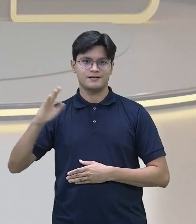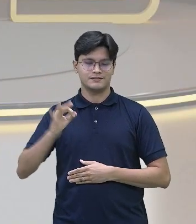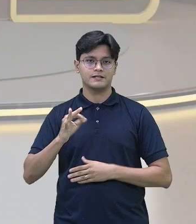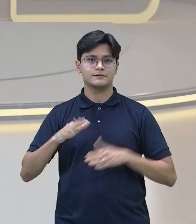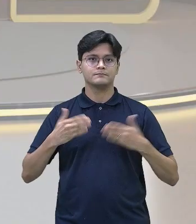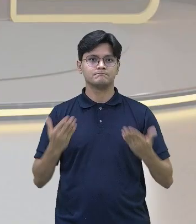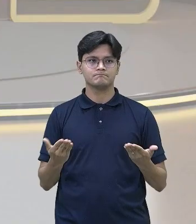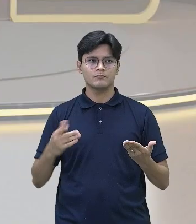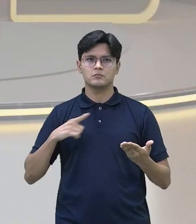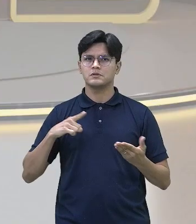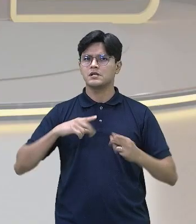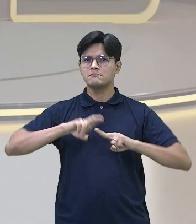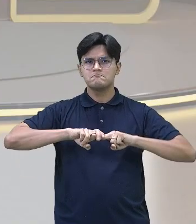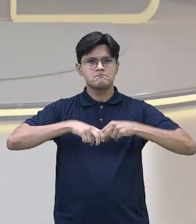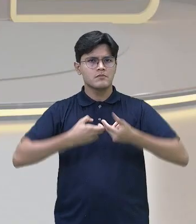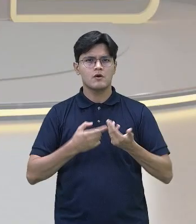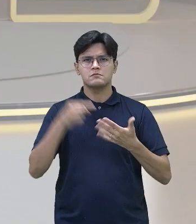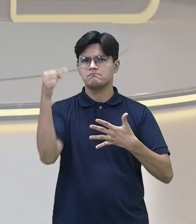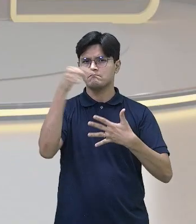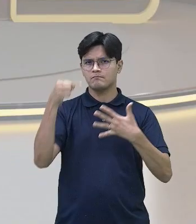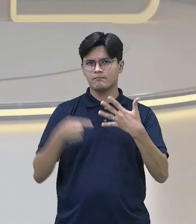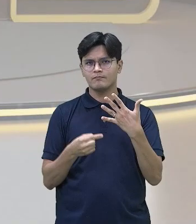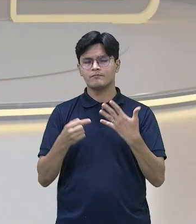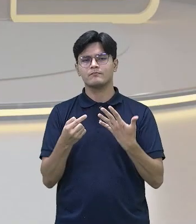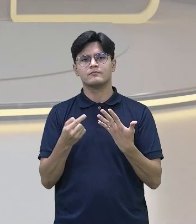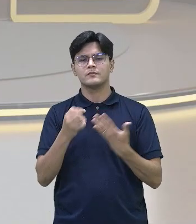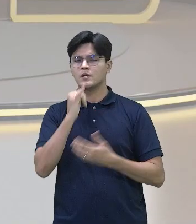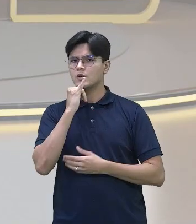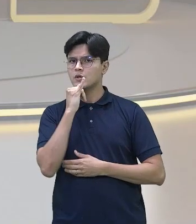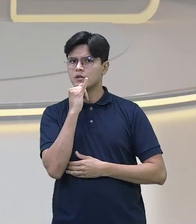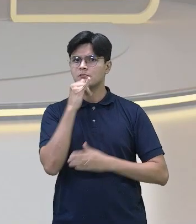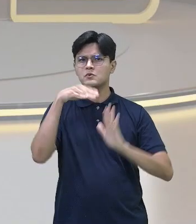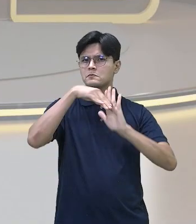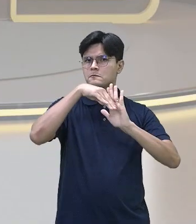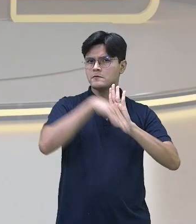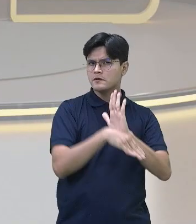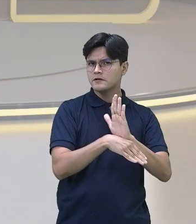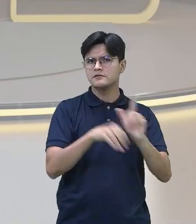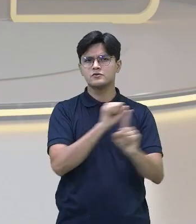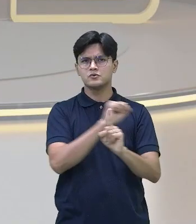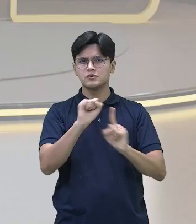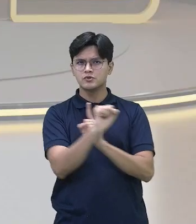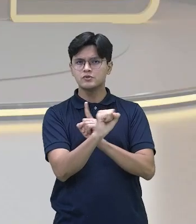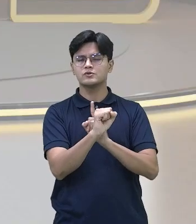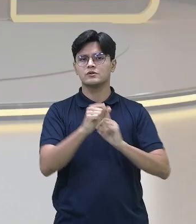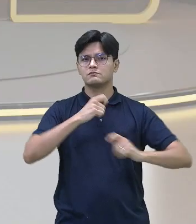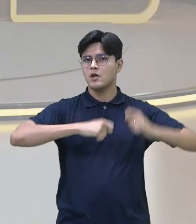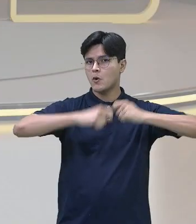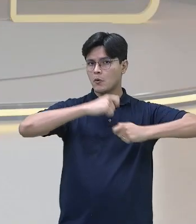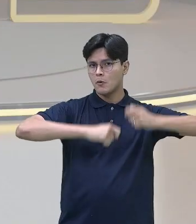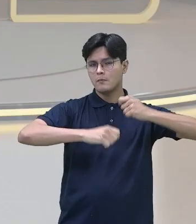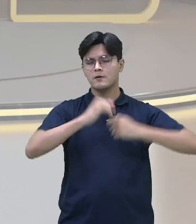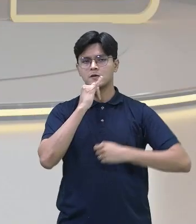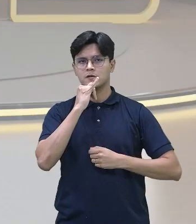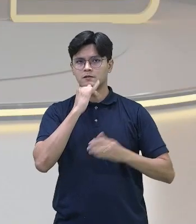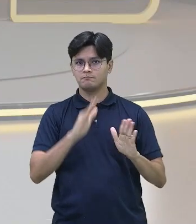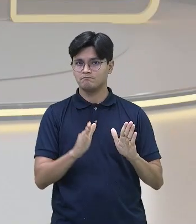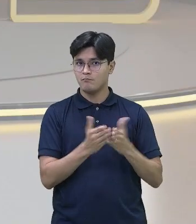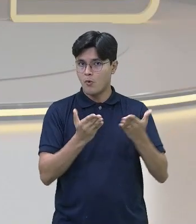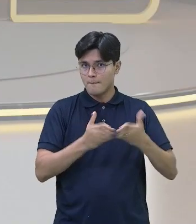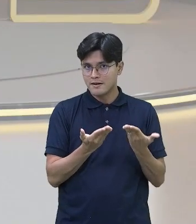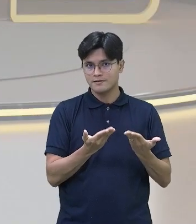são multifatoriais e incluem crises socioeconômicas, como, por exemplo, a pobreza, o